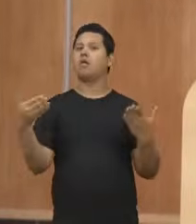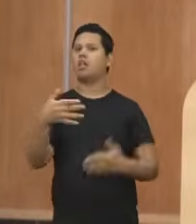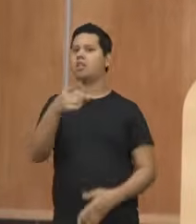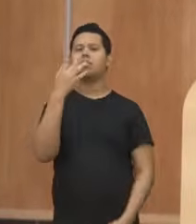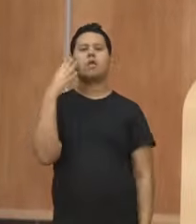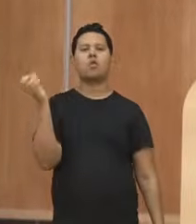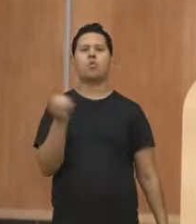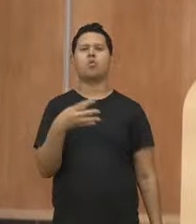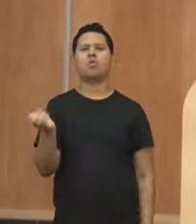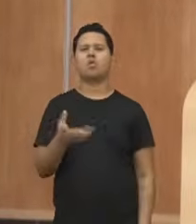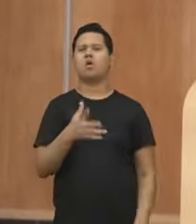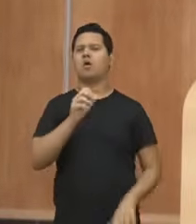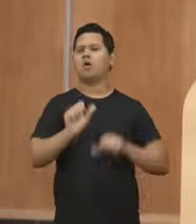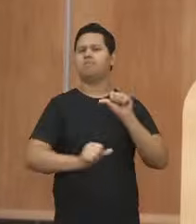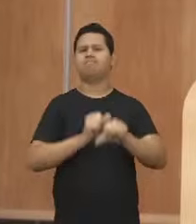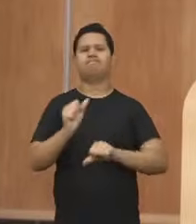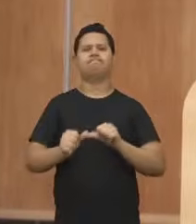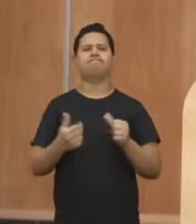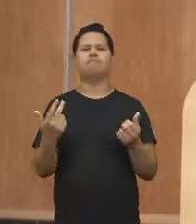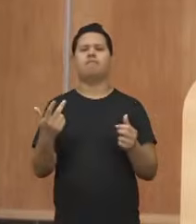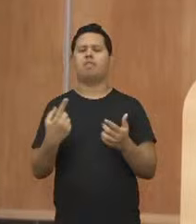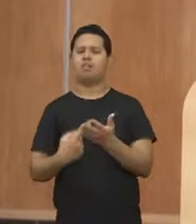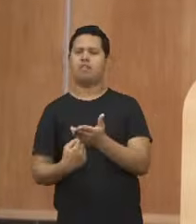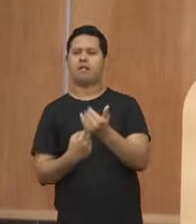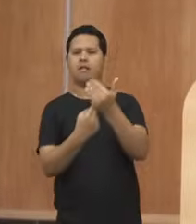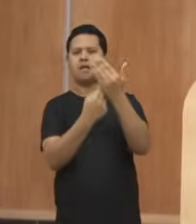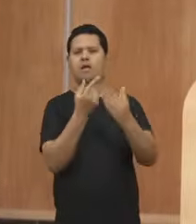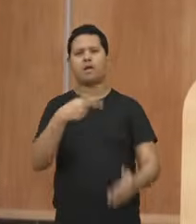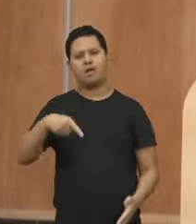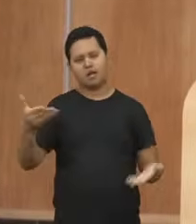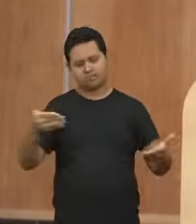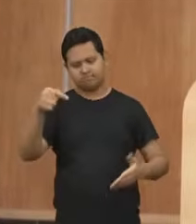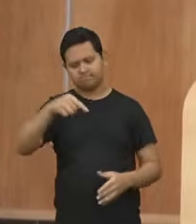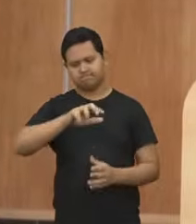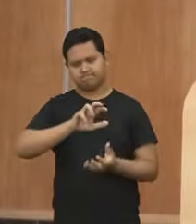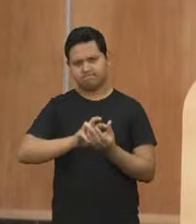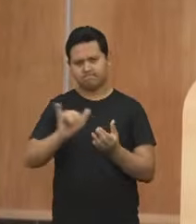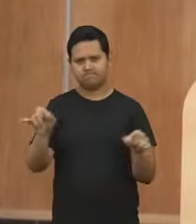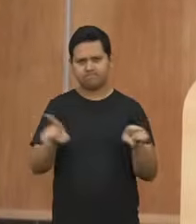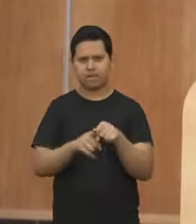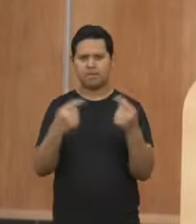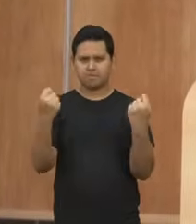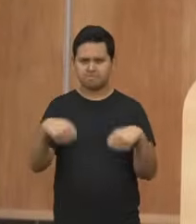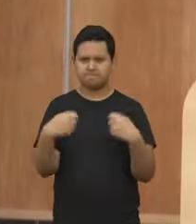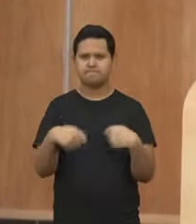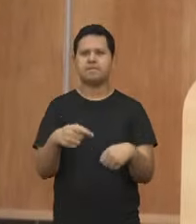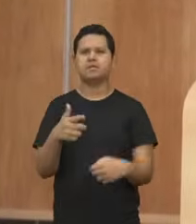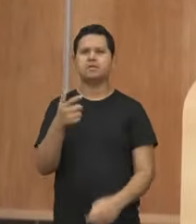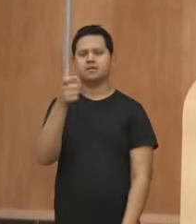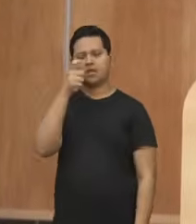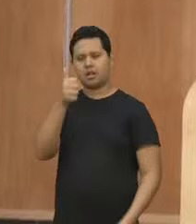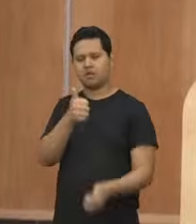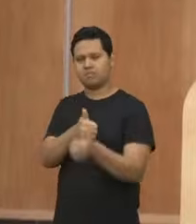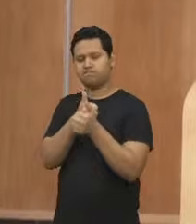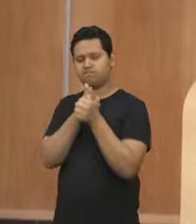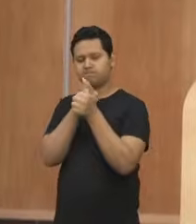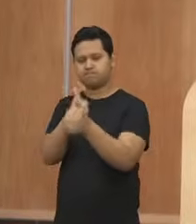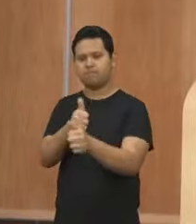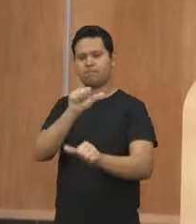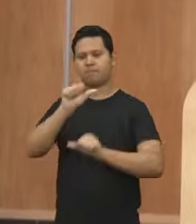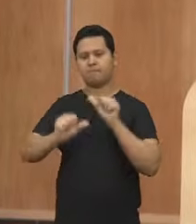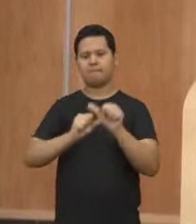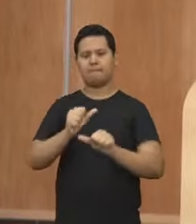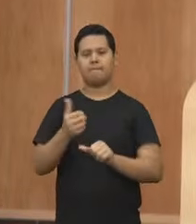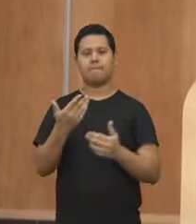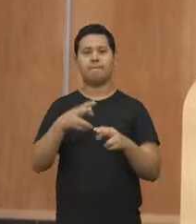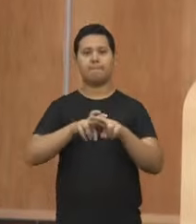novas mudanças chegaram, novas tecnologias, e a cidade também precisa acompanhar essas mudanças.